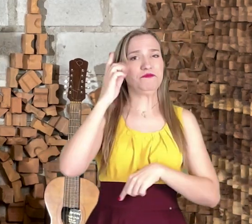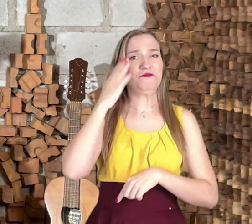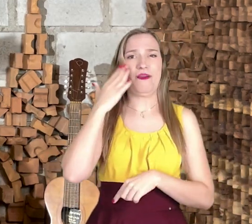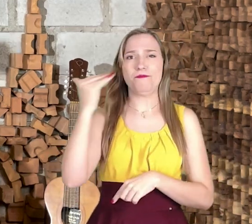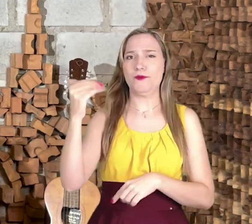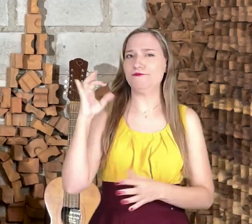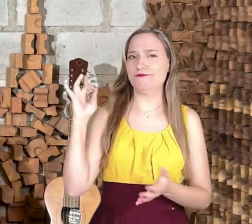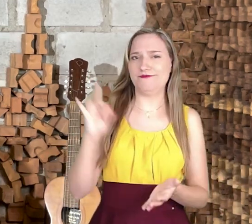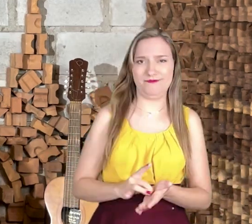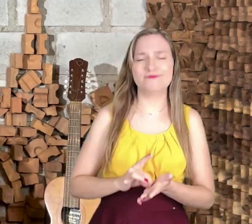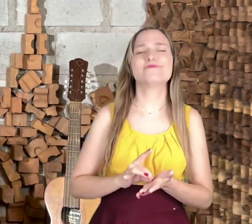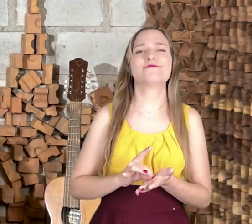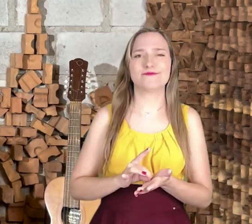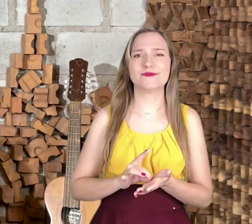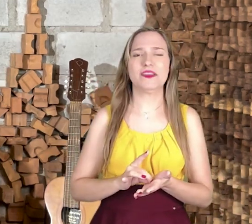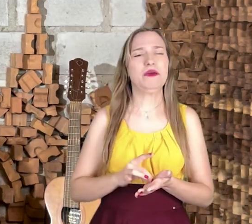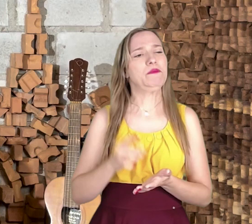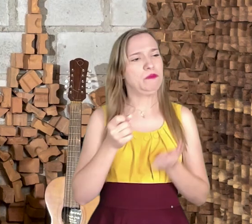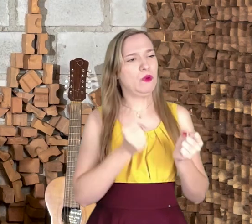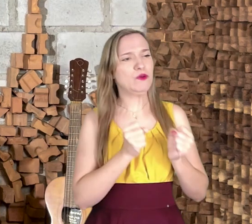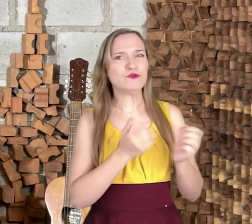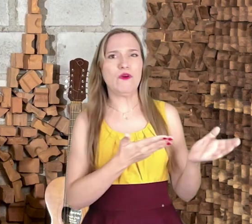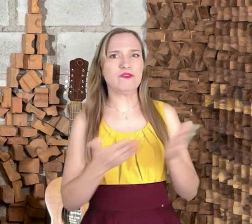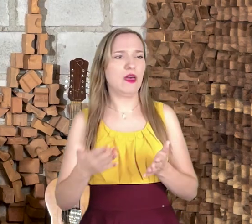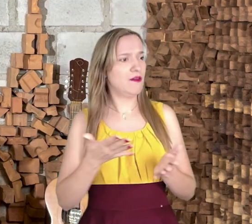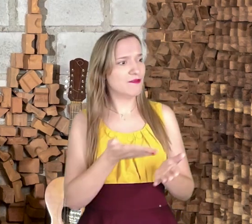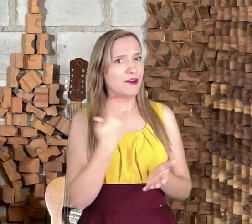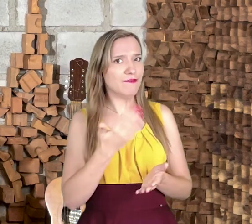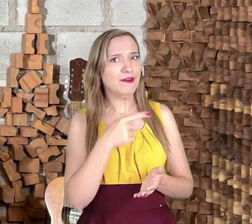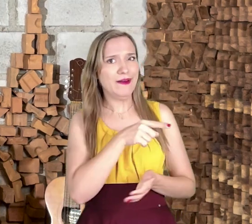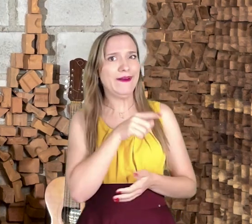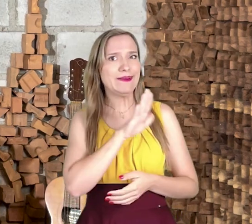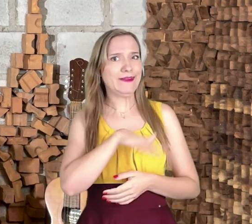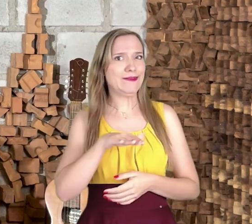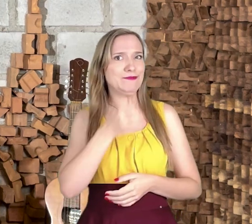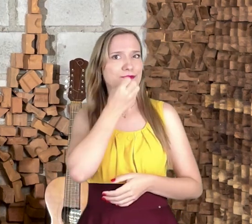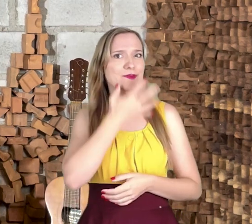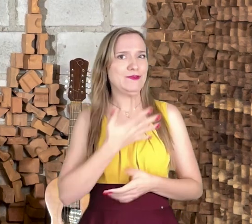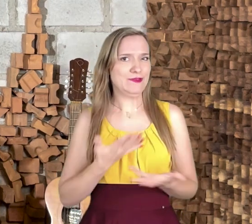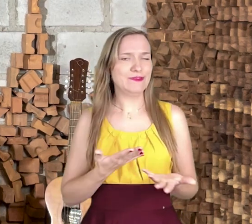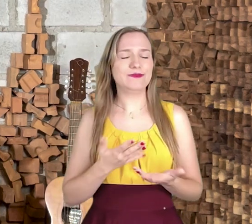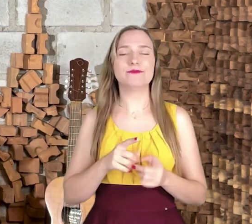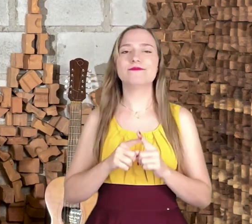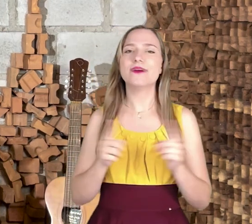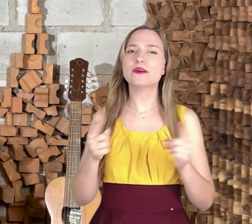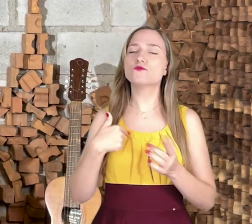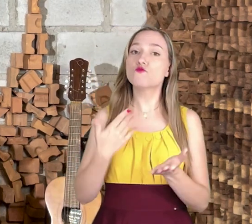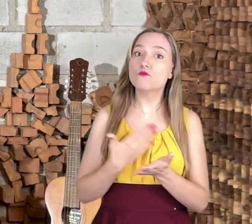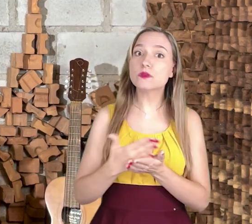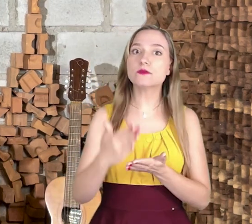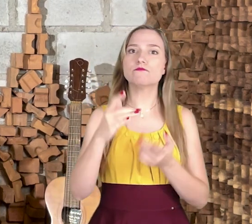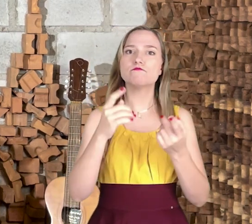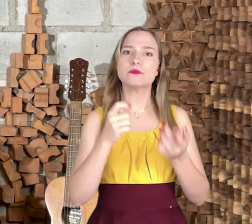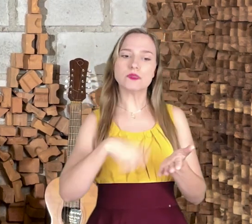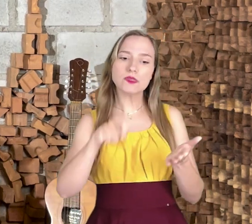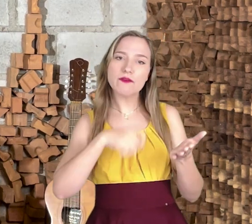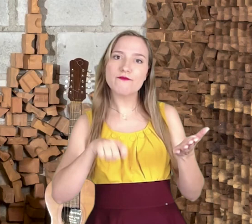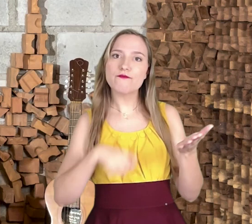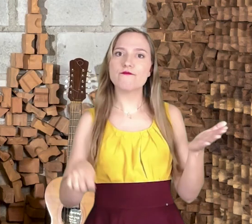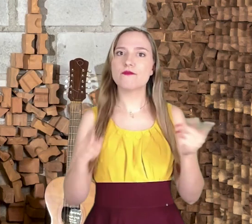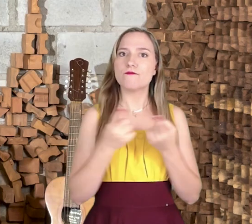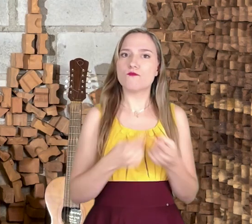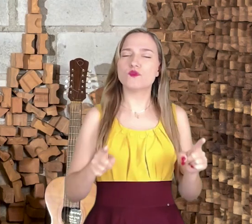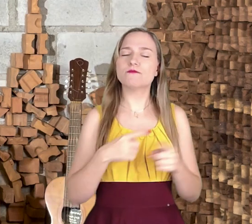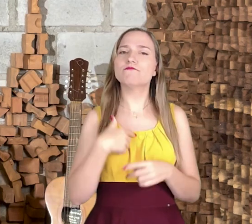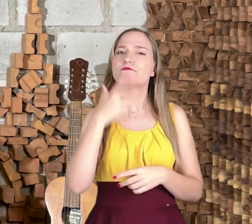peraí, vamos investir nesse menino aqui. Bom, a composição, ela foi, na verdade, o método intuitivo que me